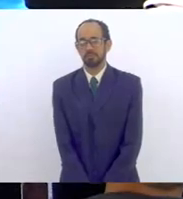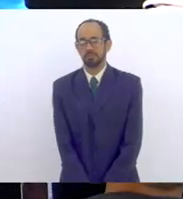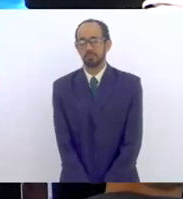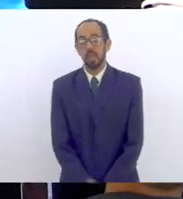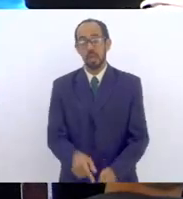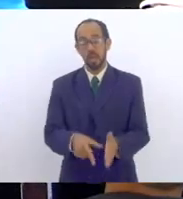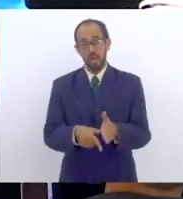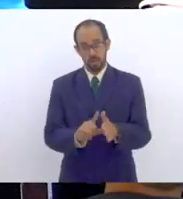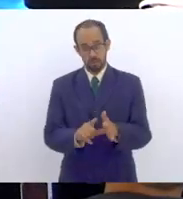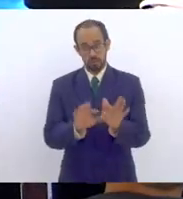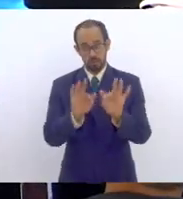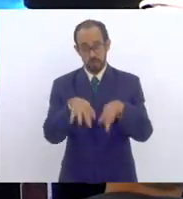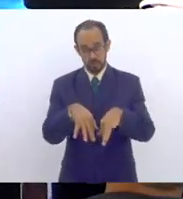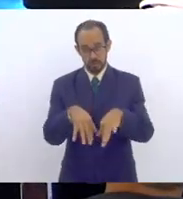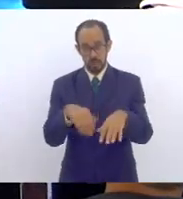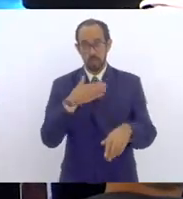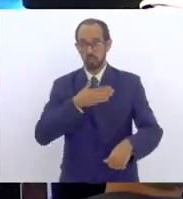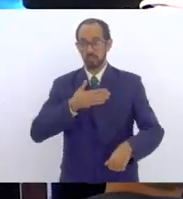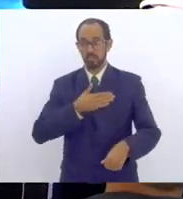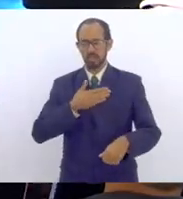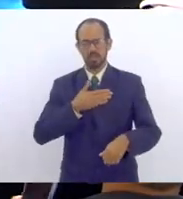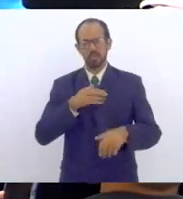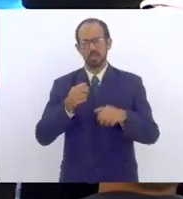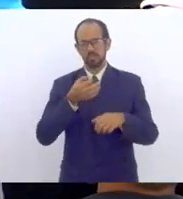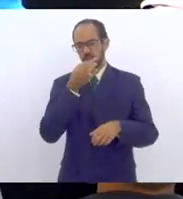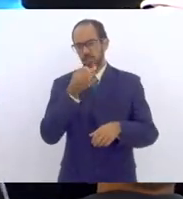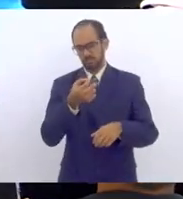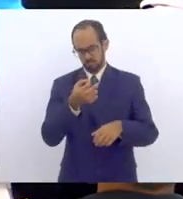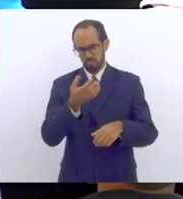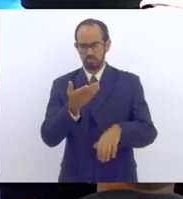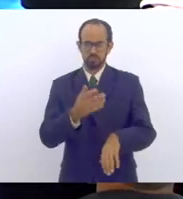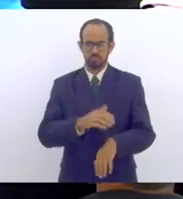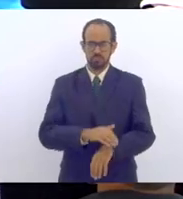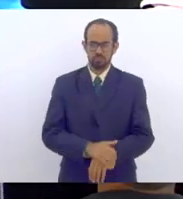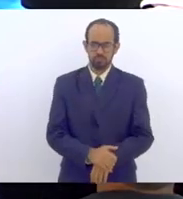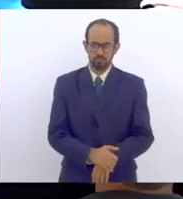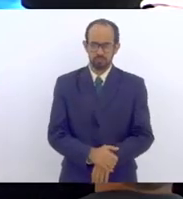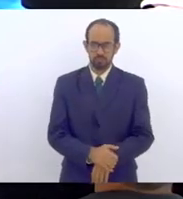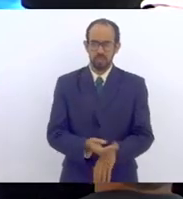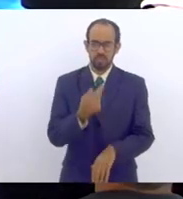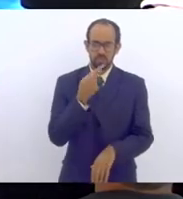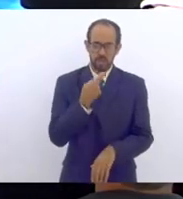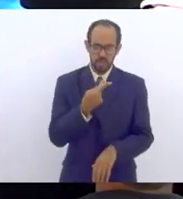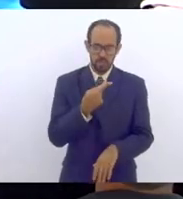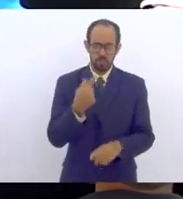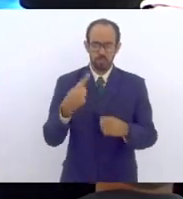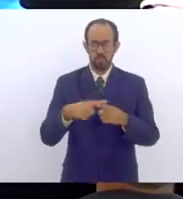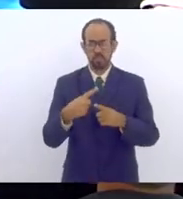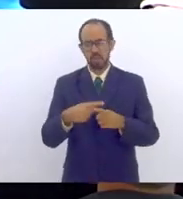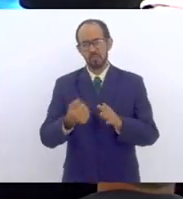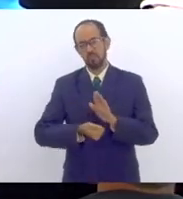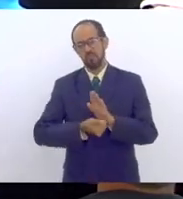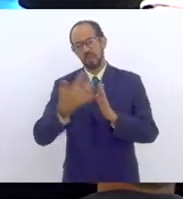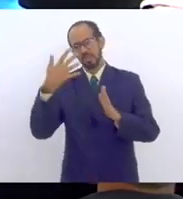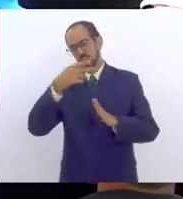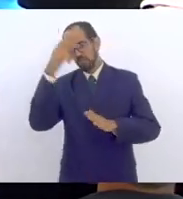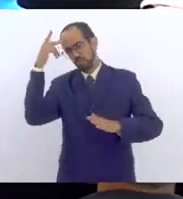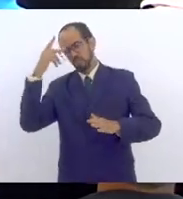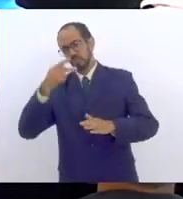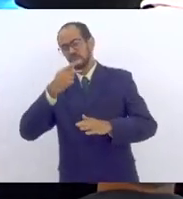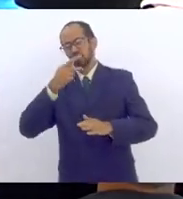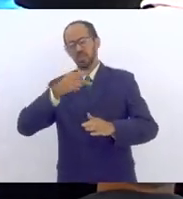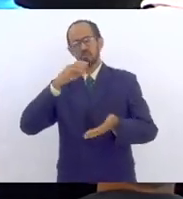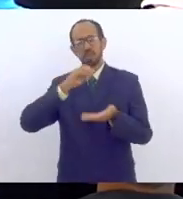antes de serrar eu queria fazer aqui Um breve comentário tem muitas pessoas assim mas tá faltando